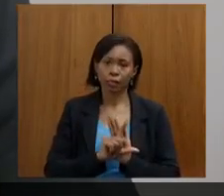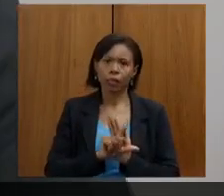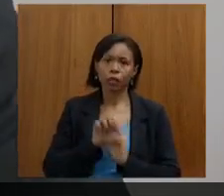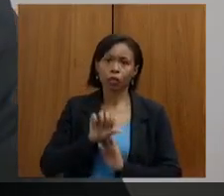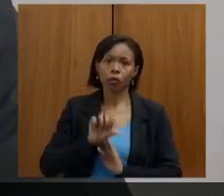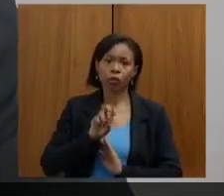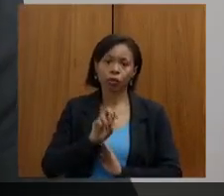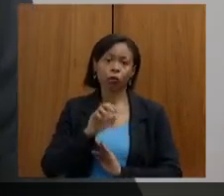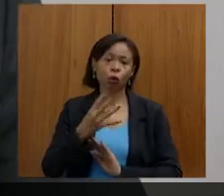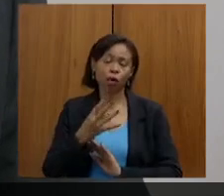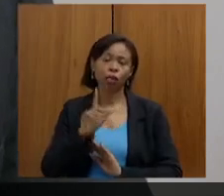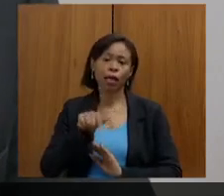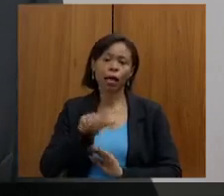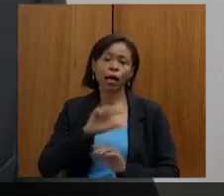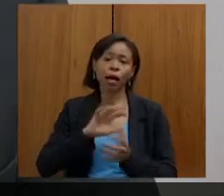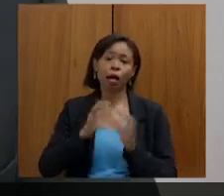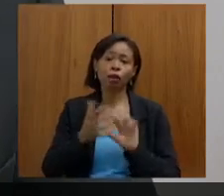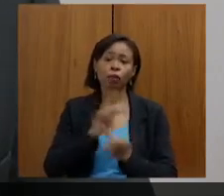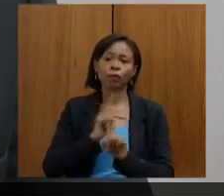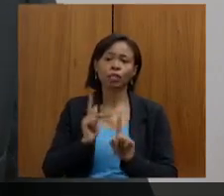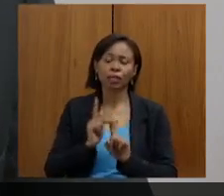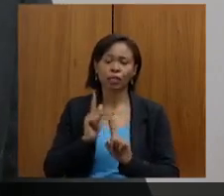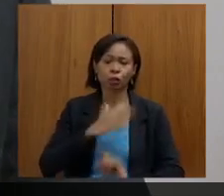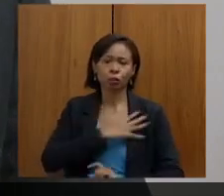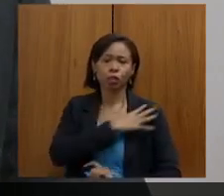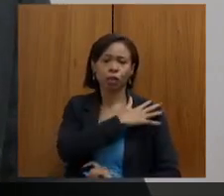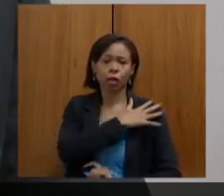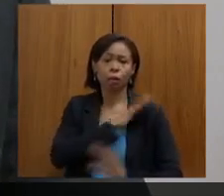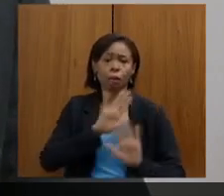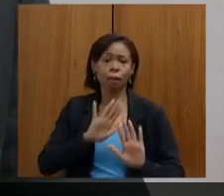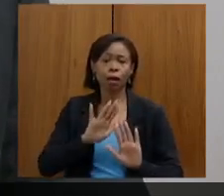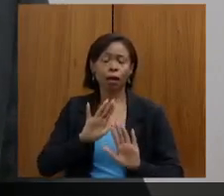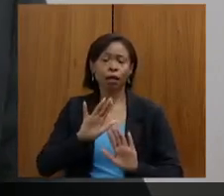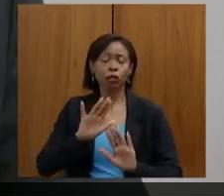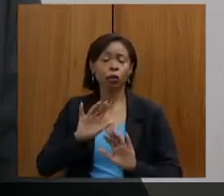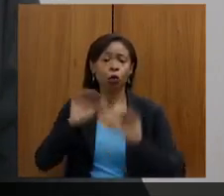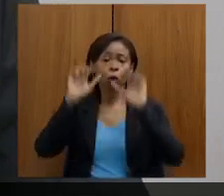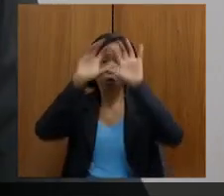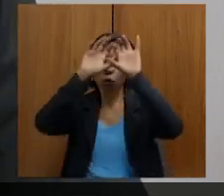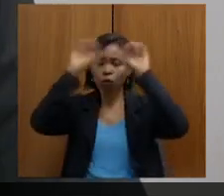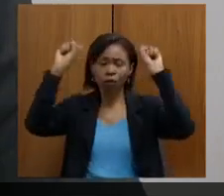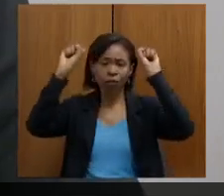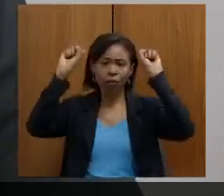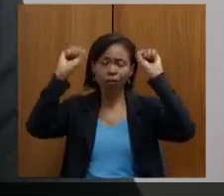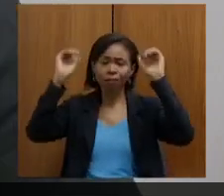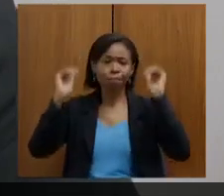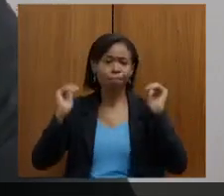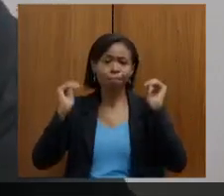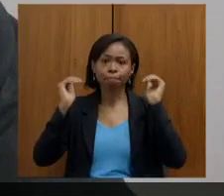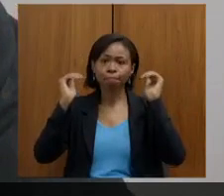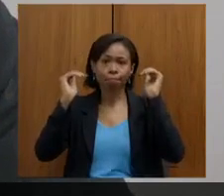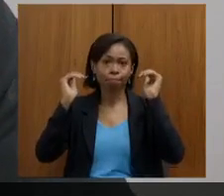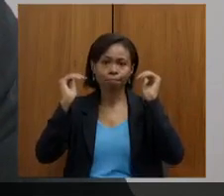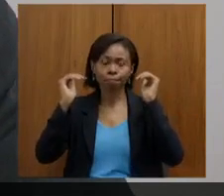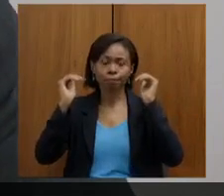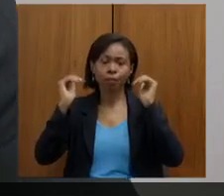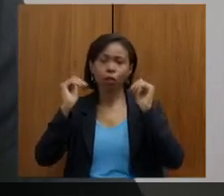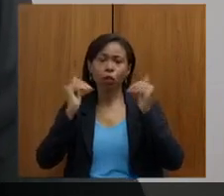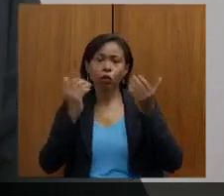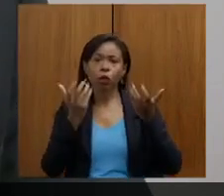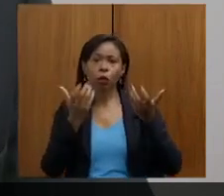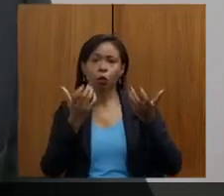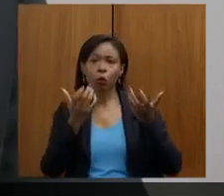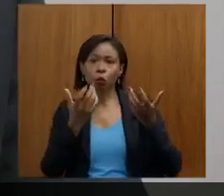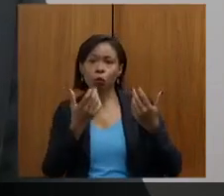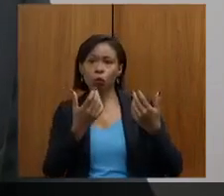chamada a reforma da Previdência militares que no entanto foi rechaçado pelo Supremo Tribunal Federal em decisão a primeira decisão